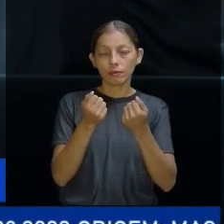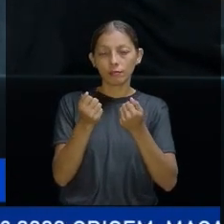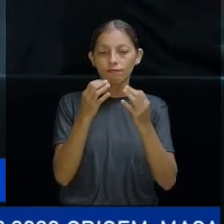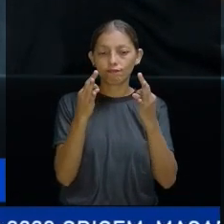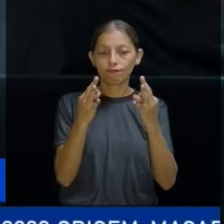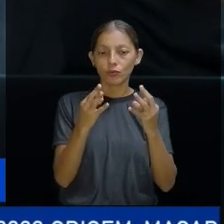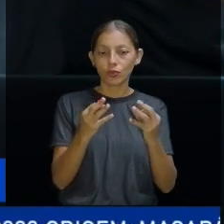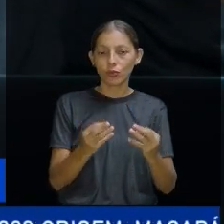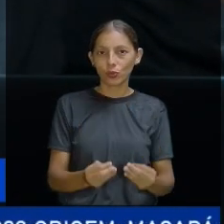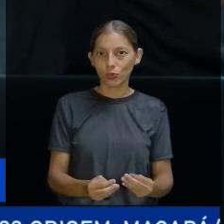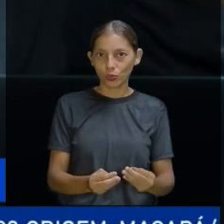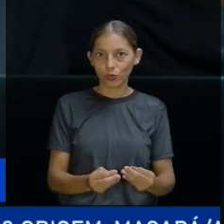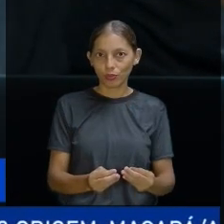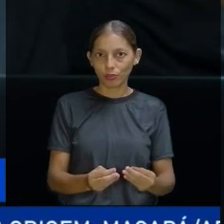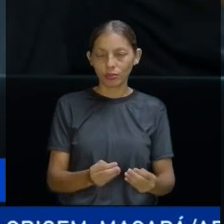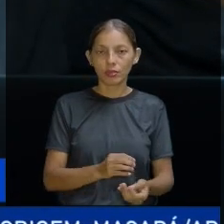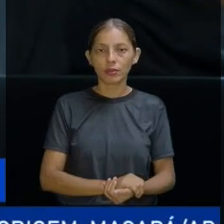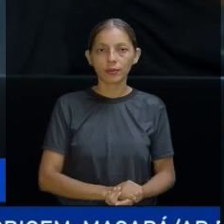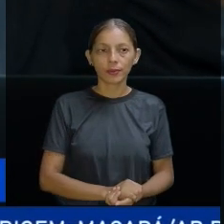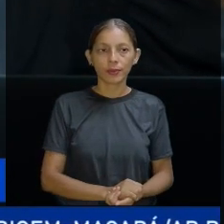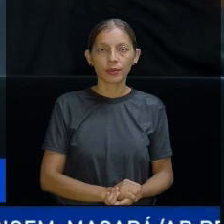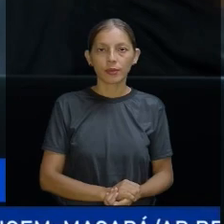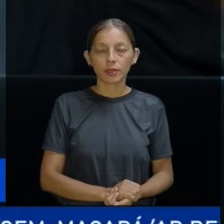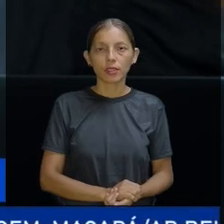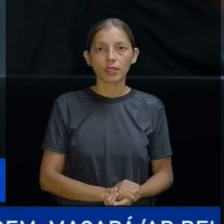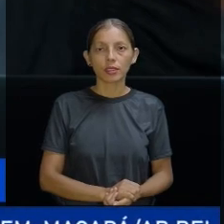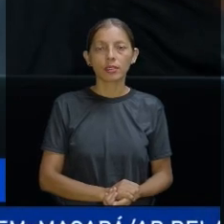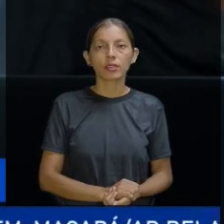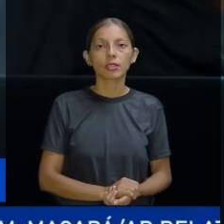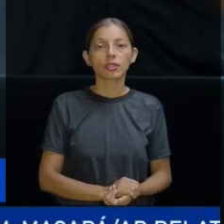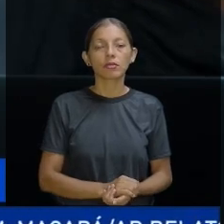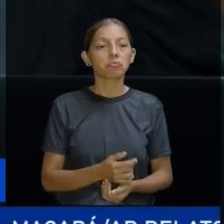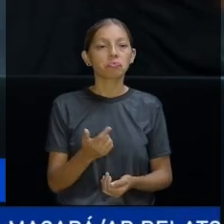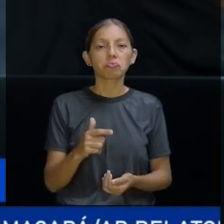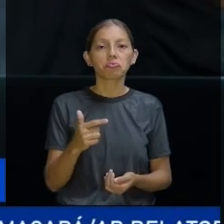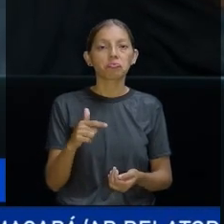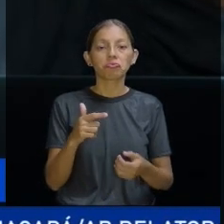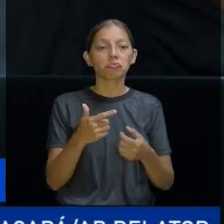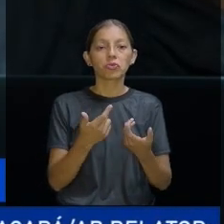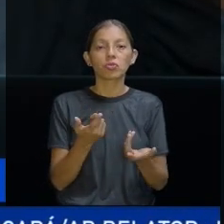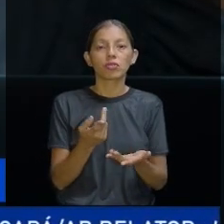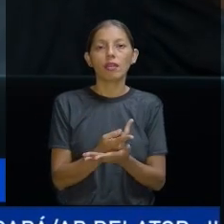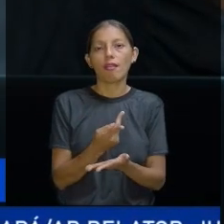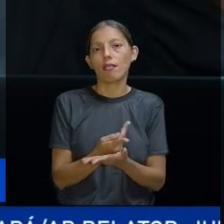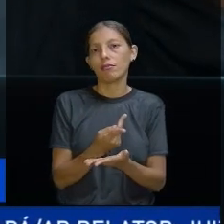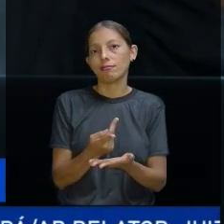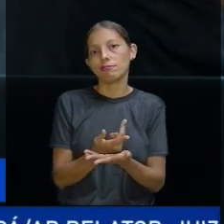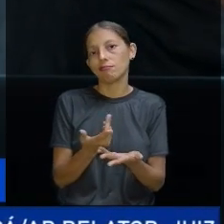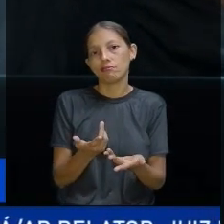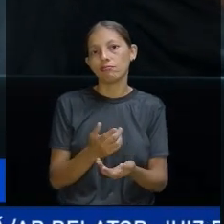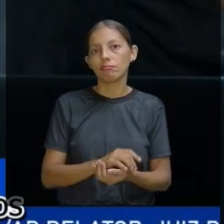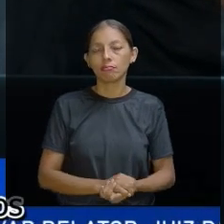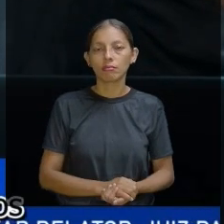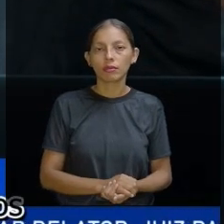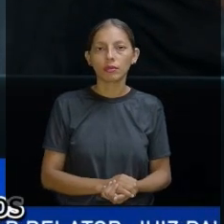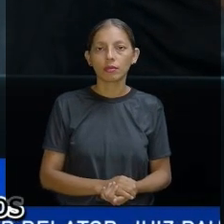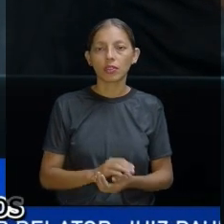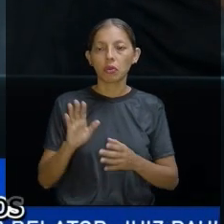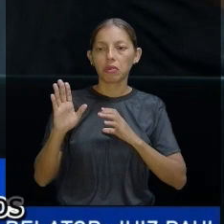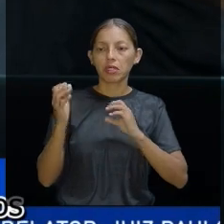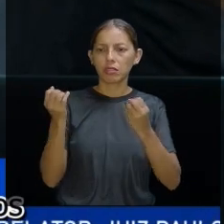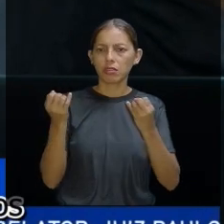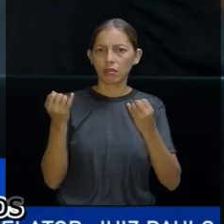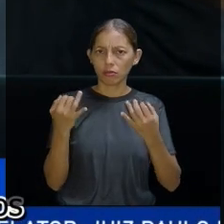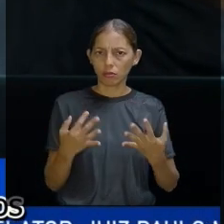o aspecto do requerimento, a gente viu que não há essa contradição que ele traz, porque